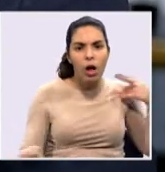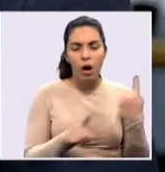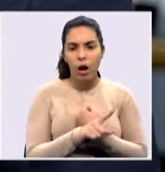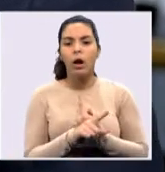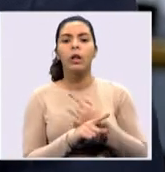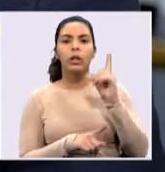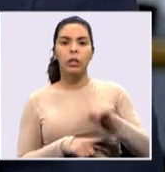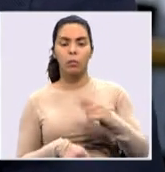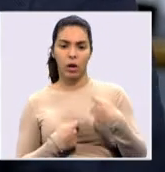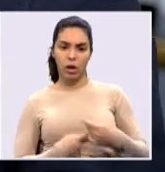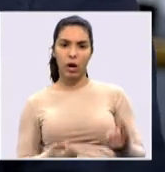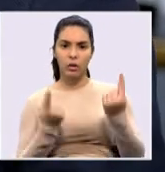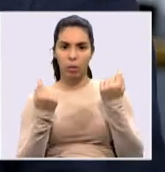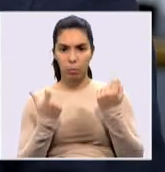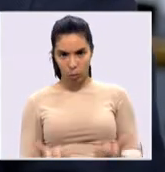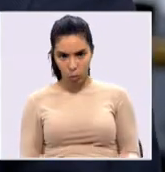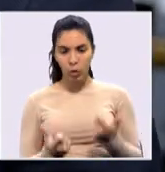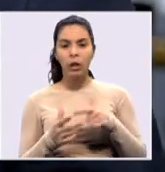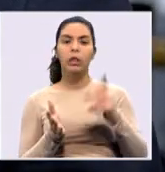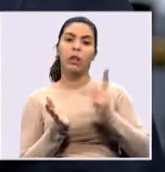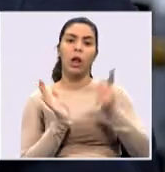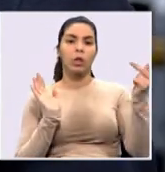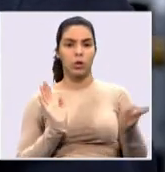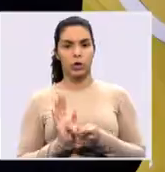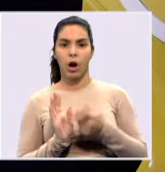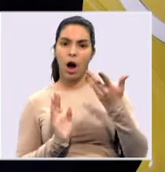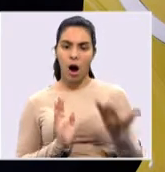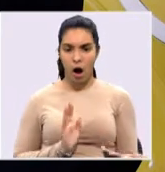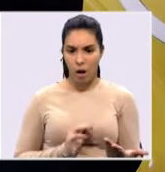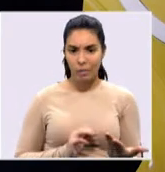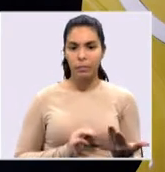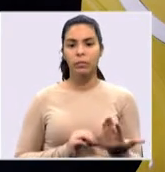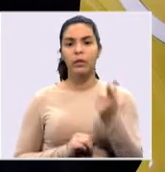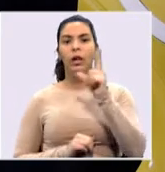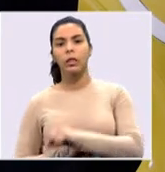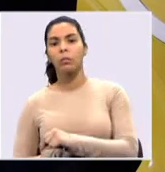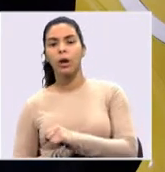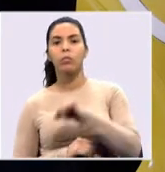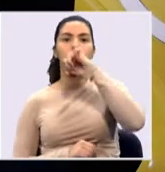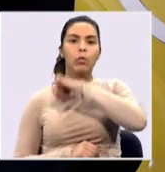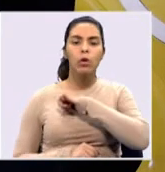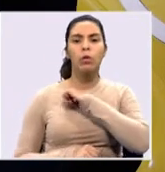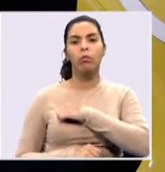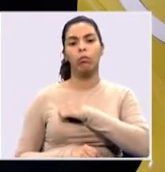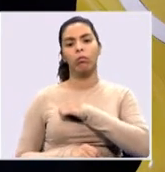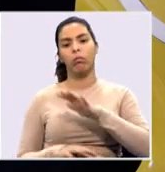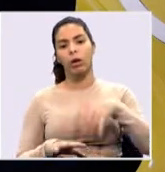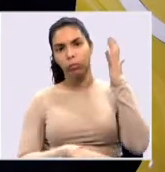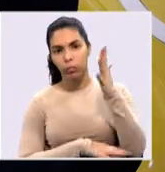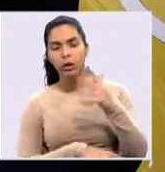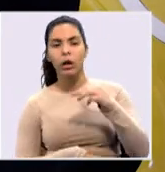necessidade de sustentabilidade e tecnologia. A altura em que Lisboa recebe o Web Summit, Lisboa